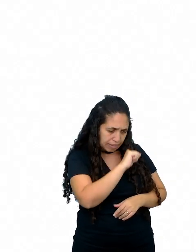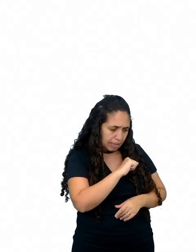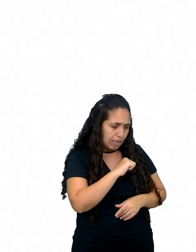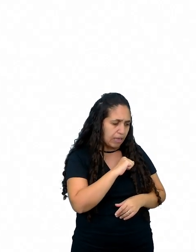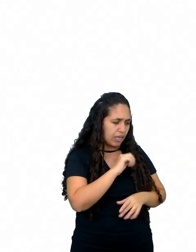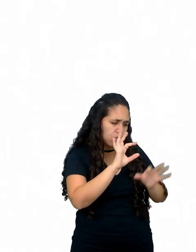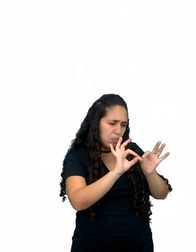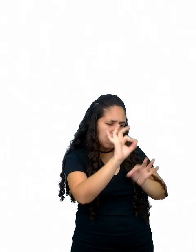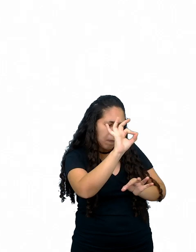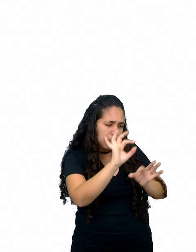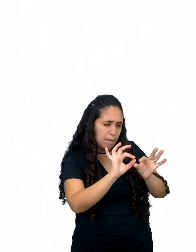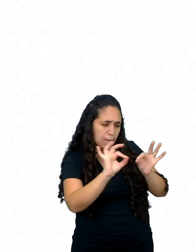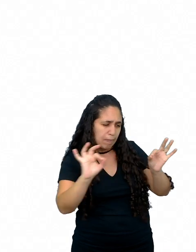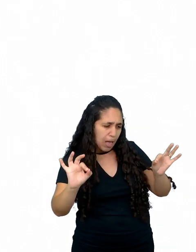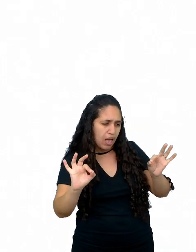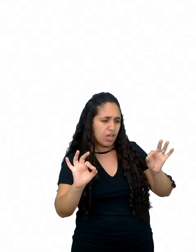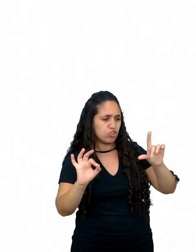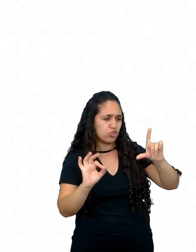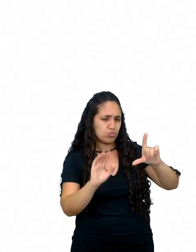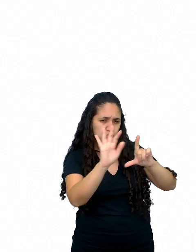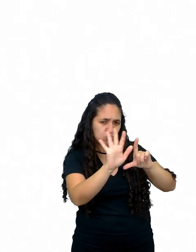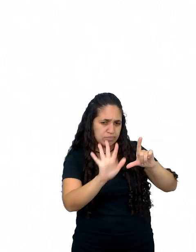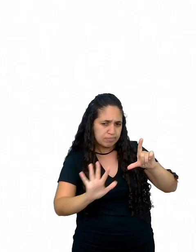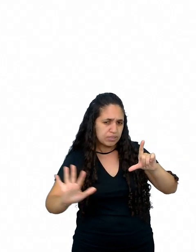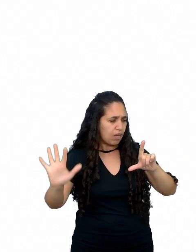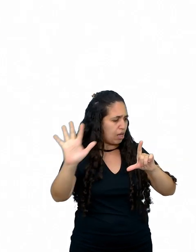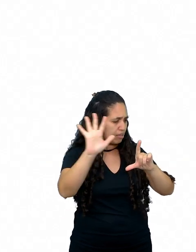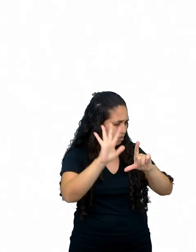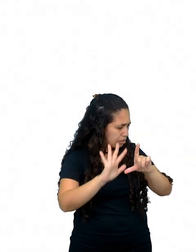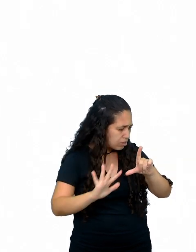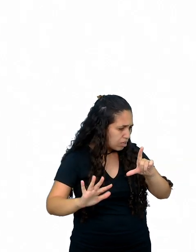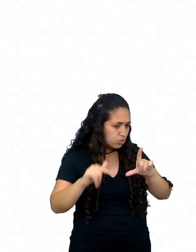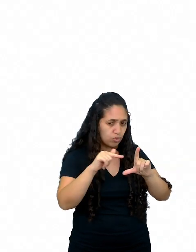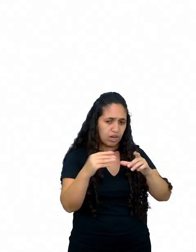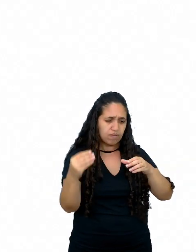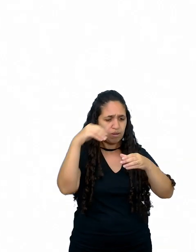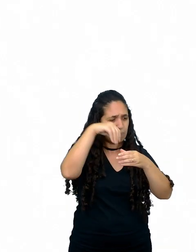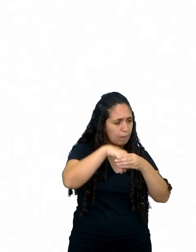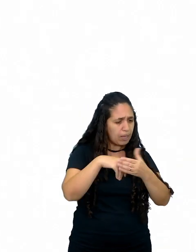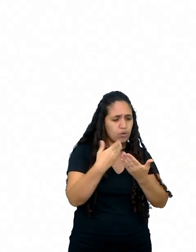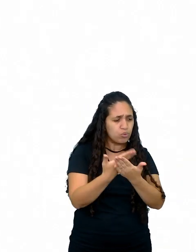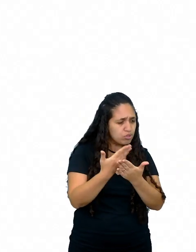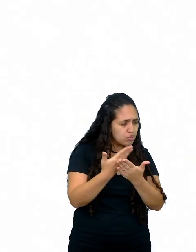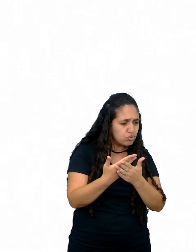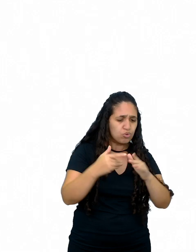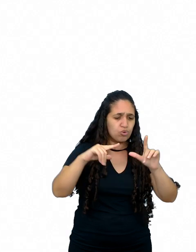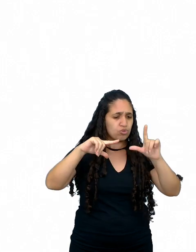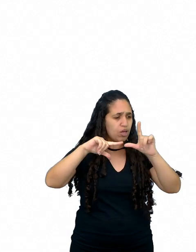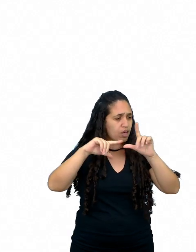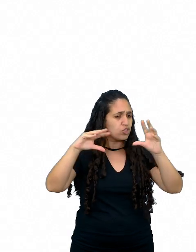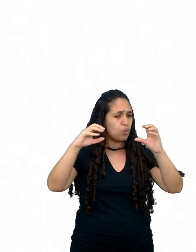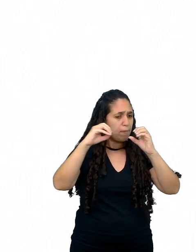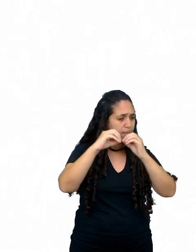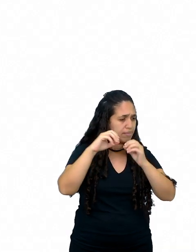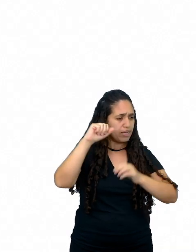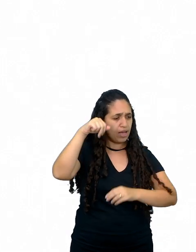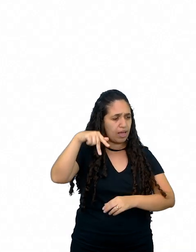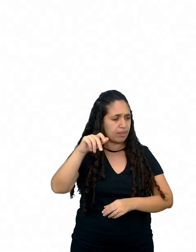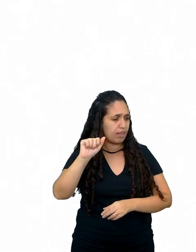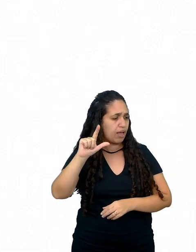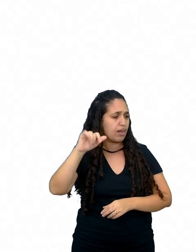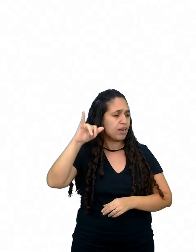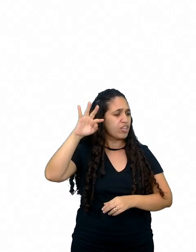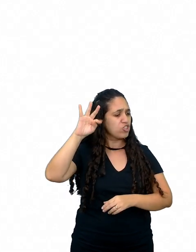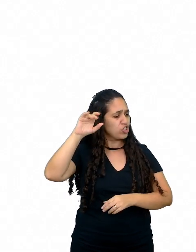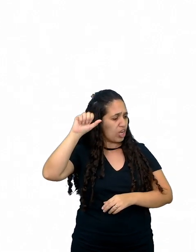médio, distância no plano cartesiano. Ele faz parte de um estudo que é a geometria analítica, que